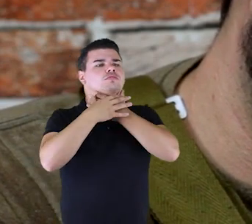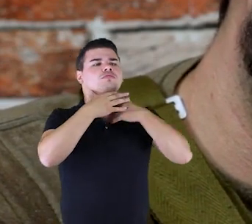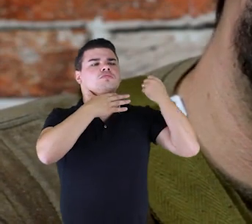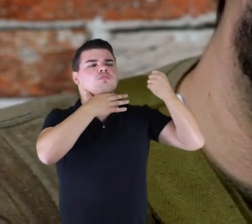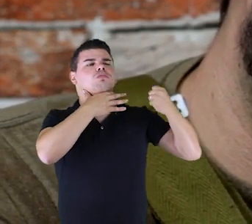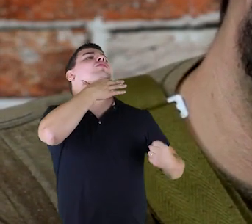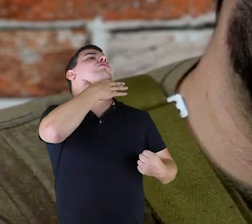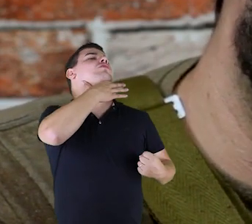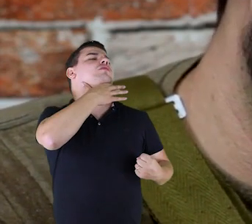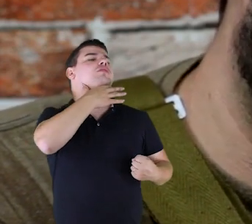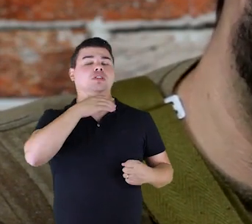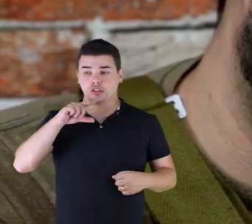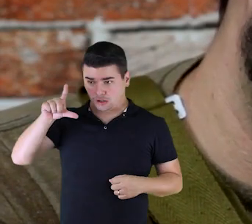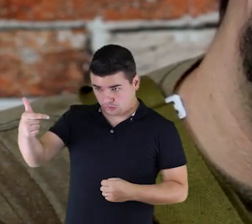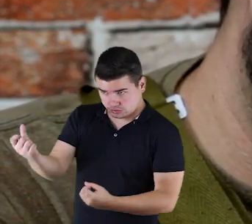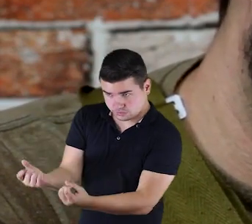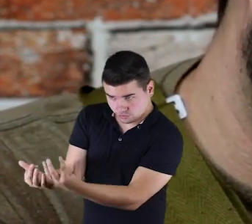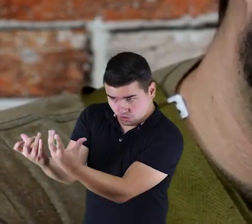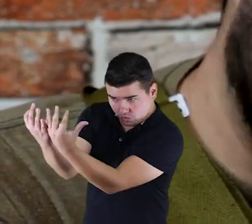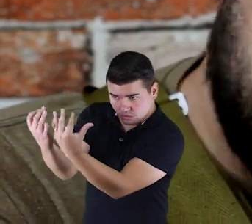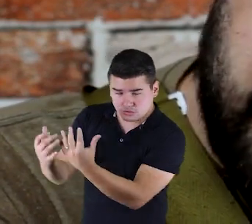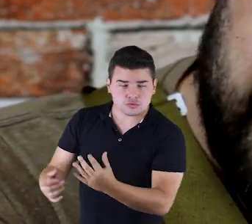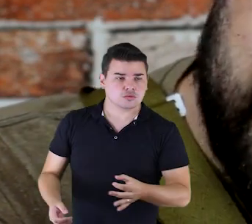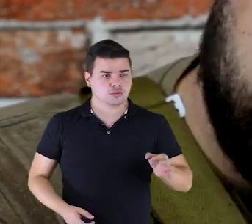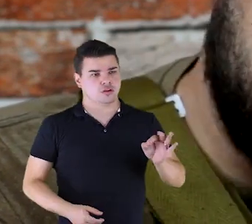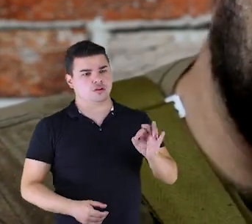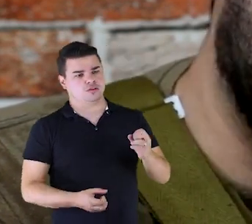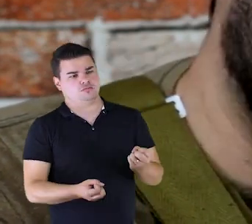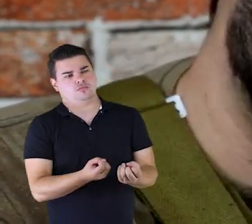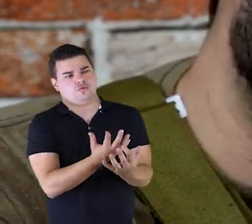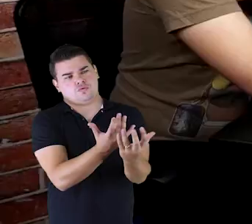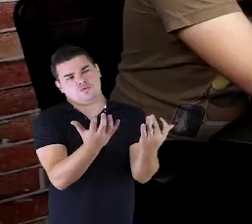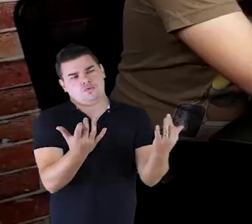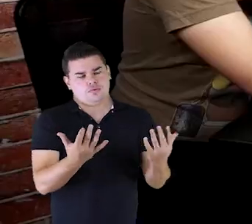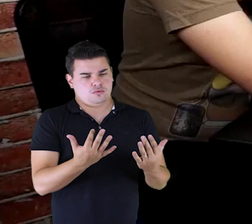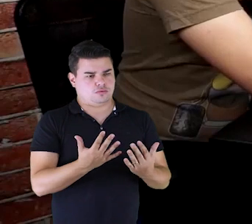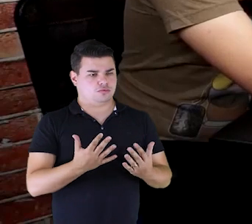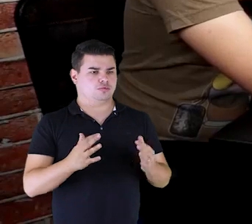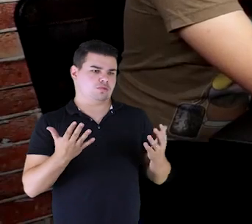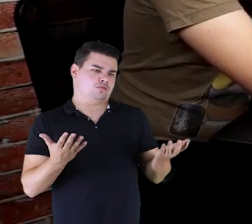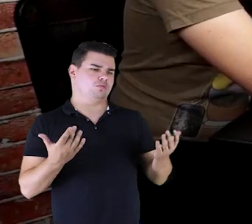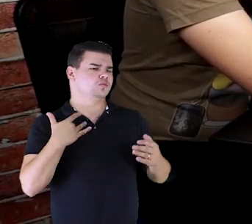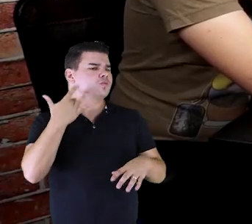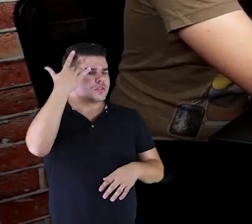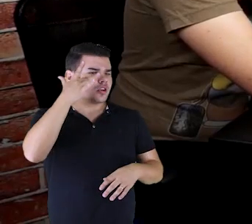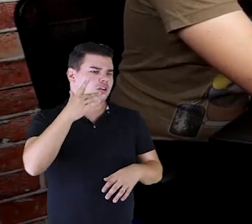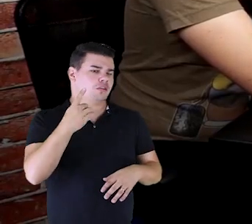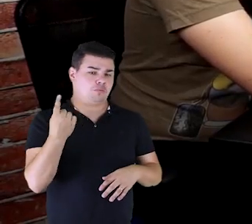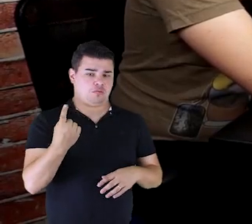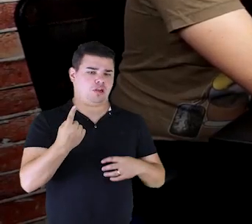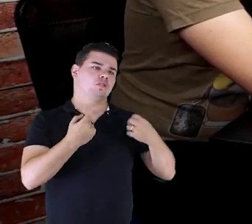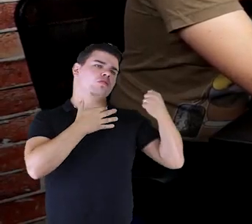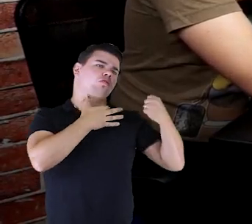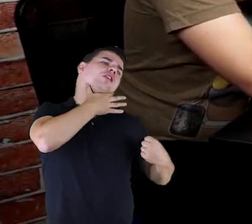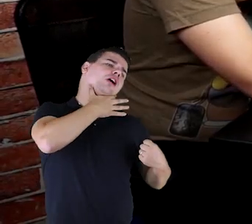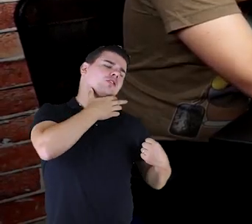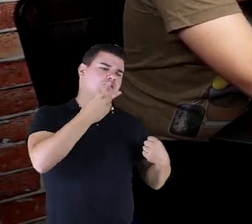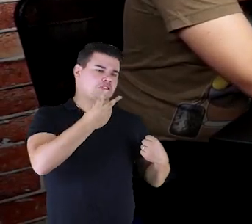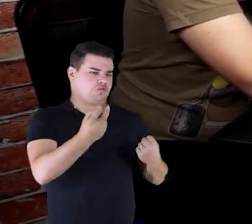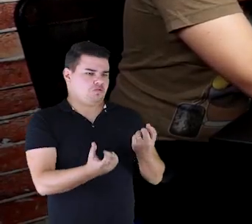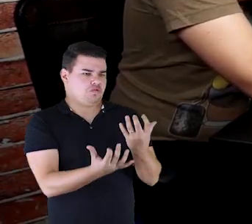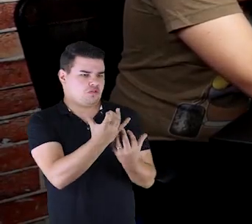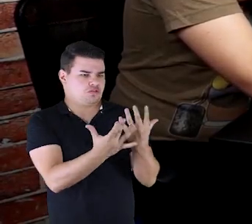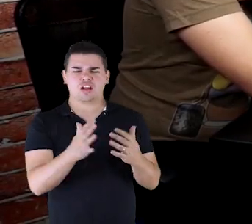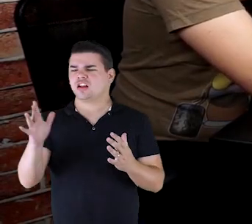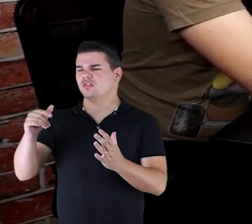incêndio? Ela tá com fogo, cara. Então ela morreu... Não sei sabe se foi enforcada ou carbonizada. Ô, gigante, acho que nem vira.